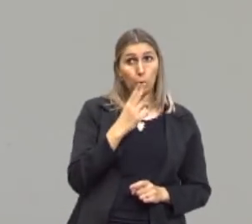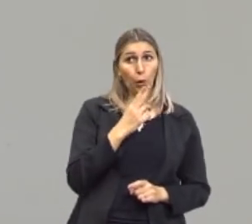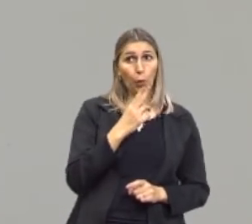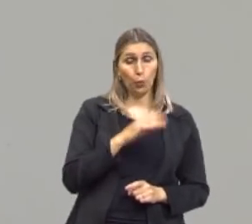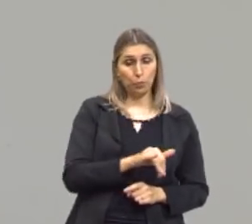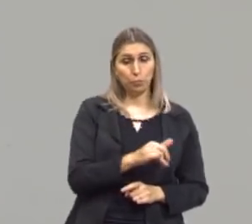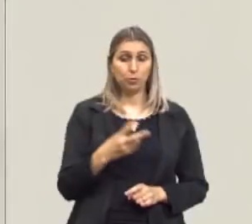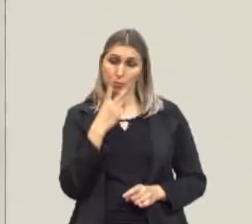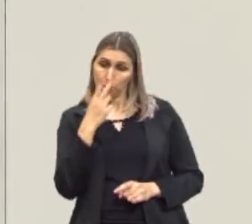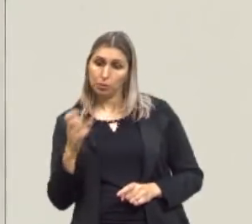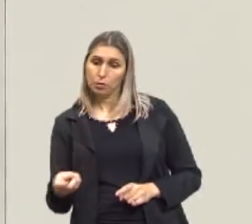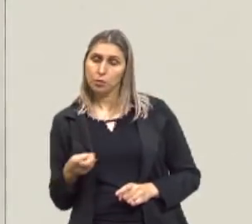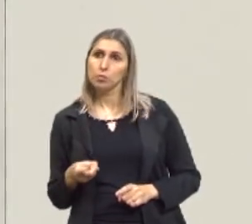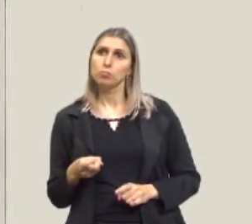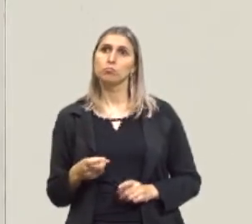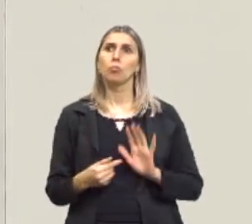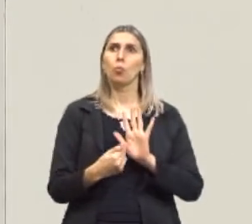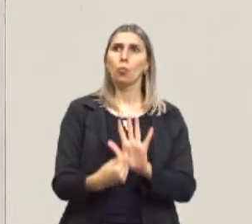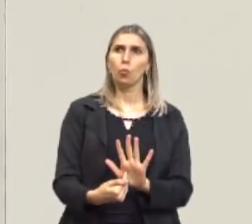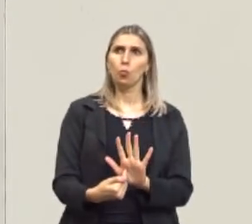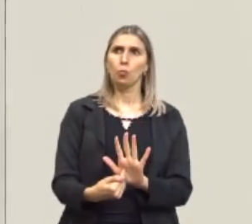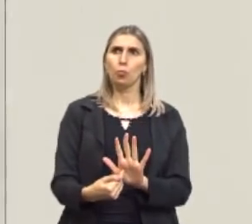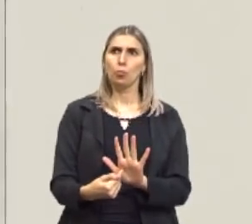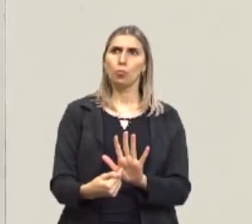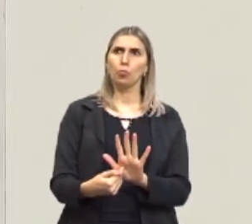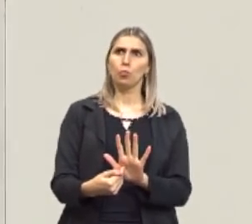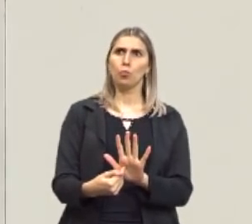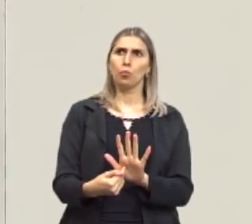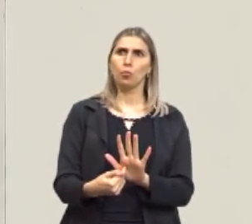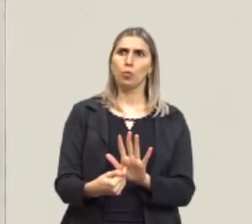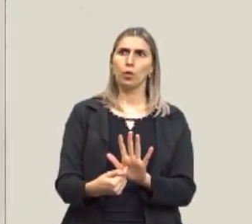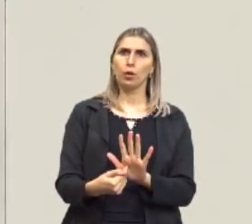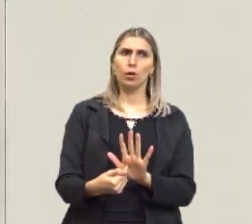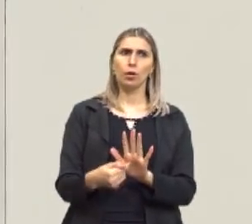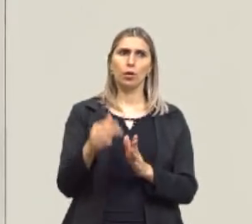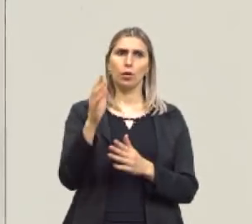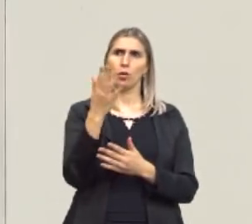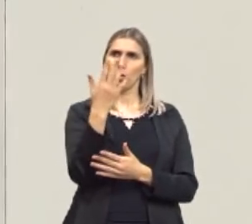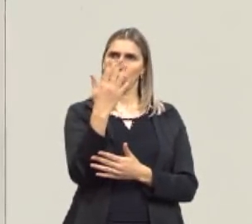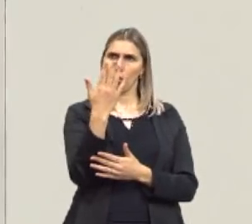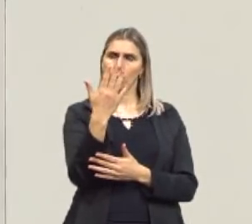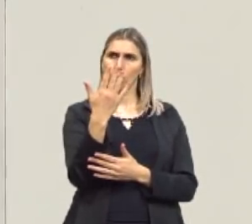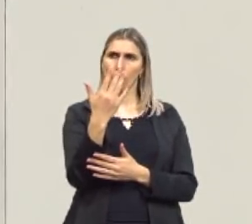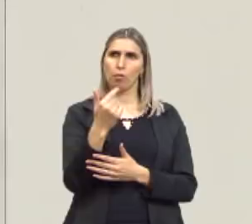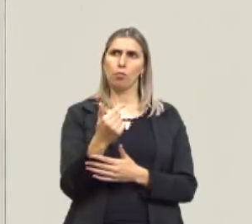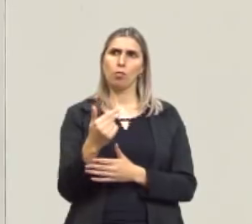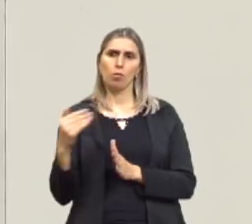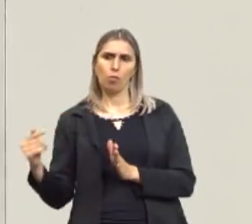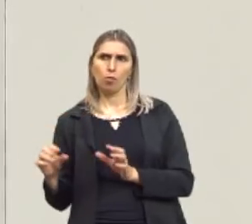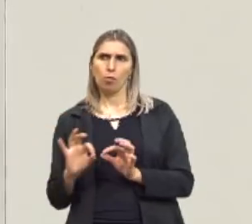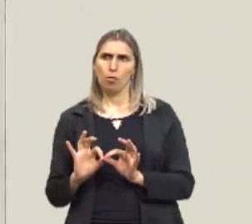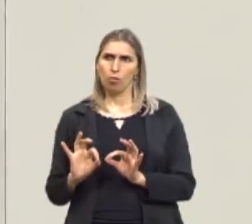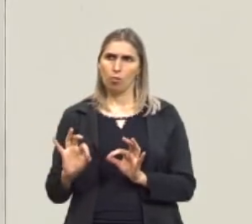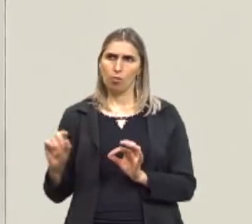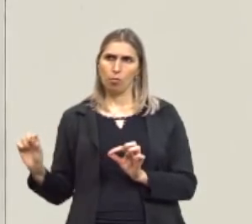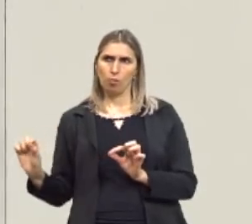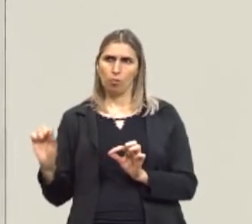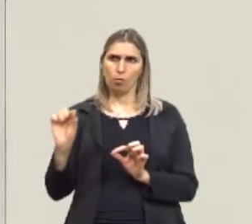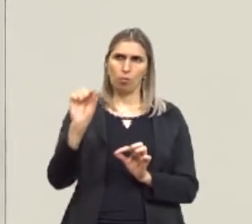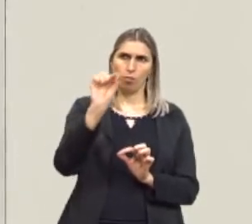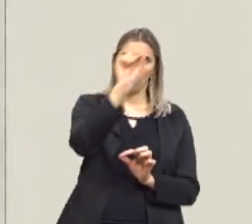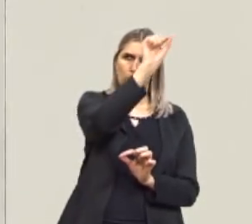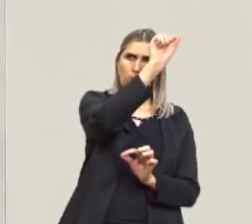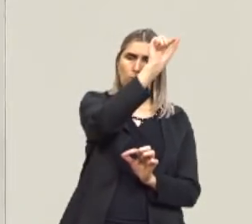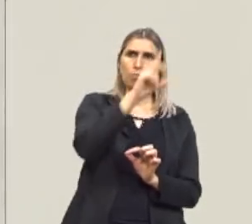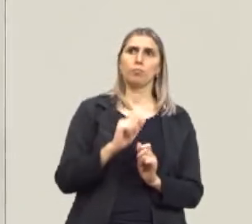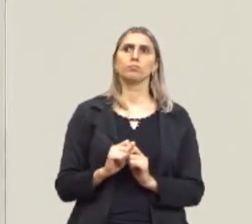E determinar que aqui termina o espelho, aqui começa o espelho. Então, eu faço uma linha